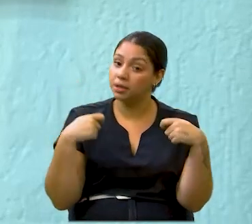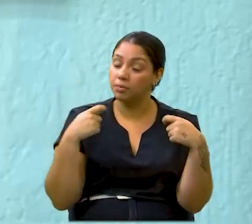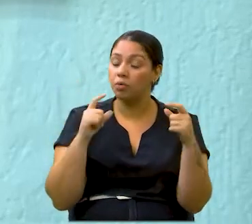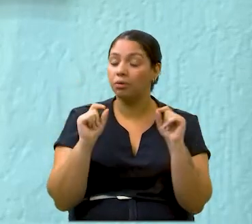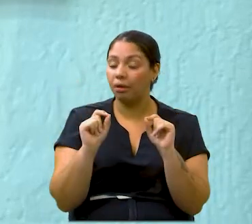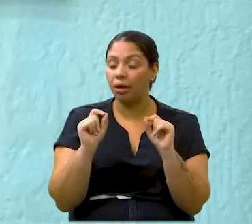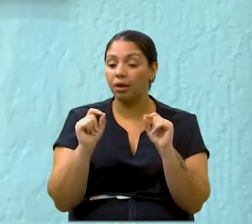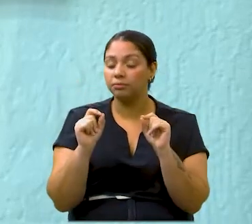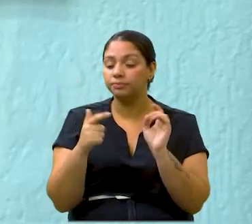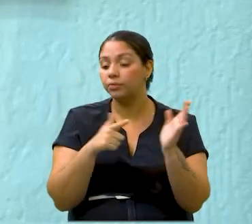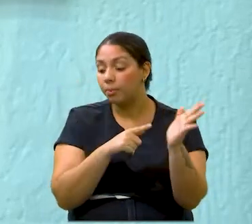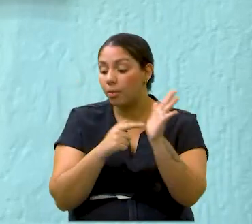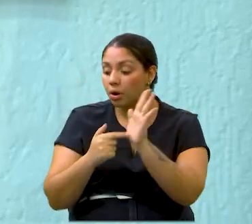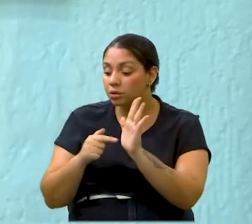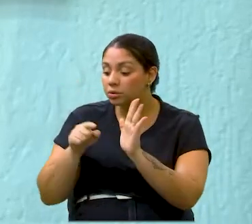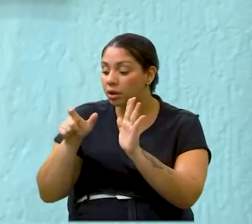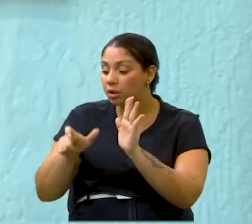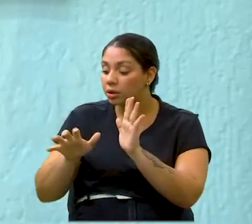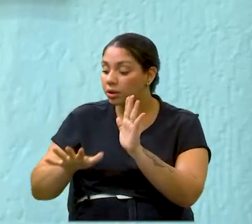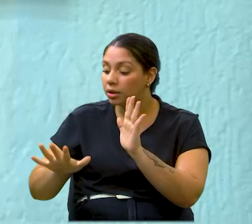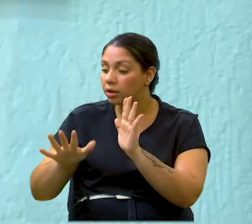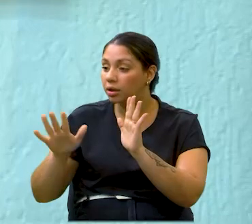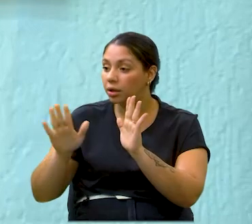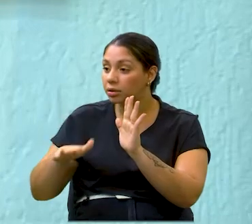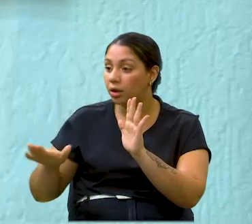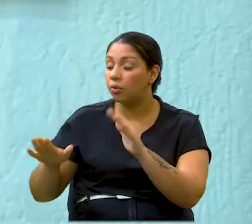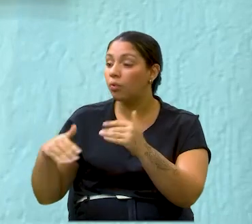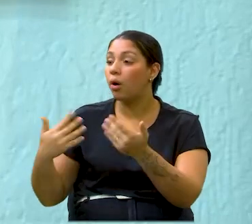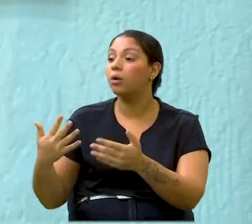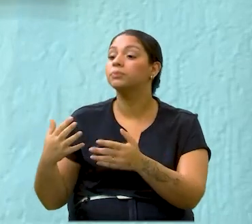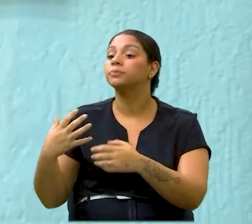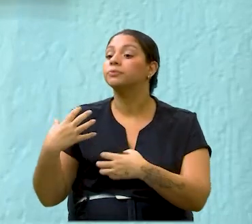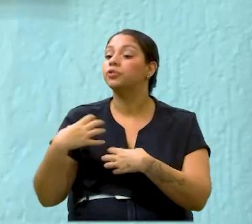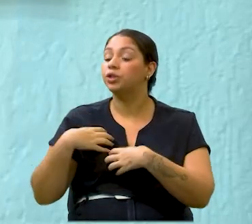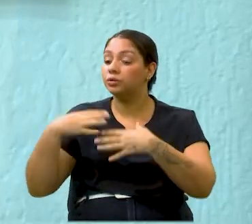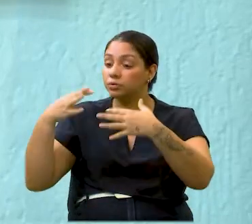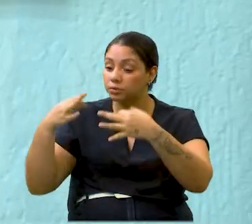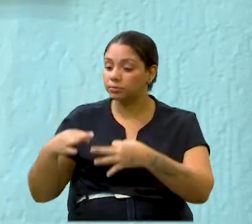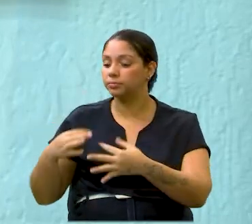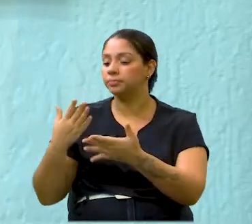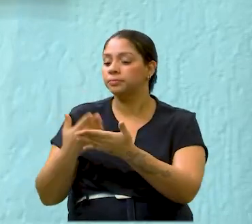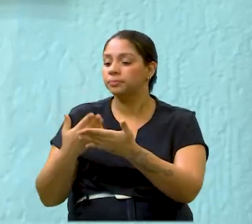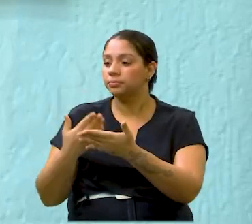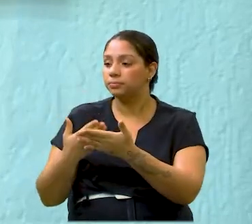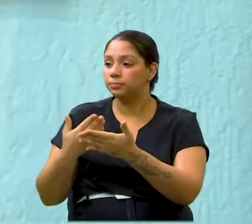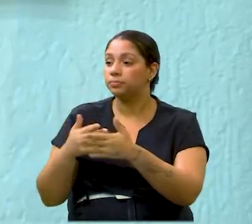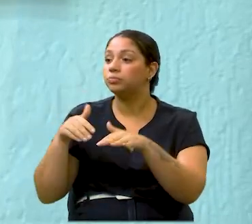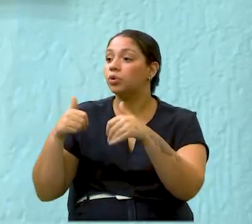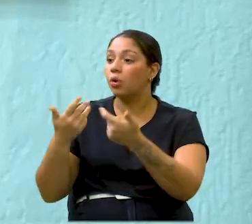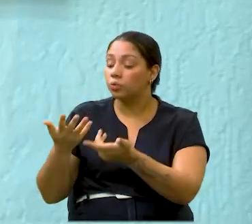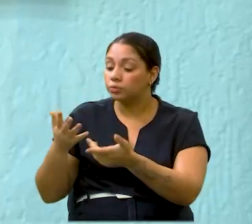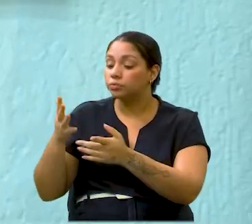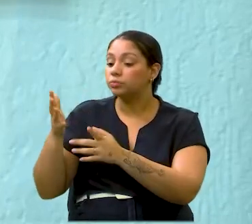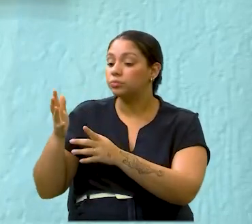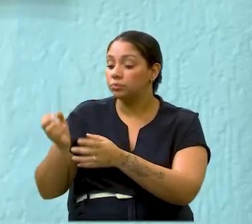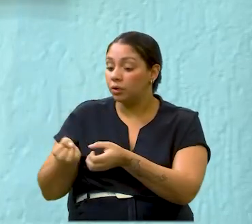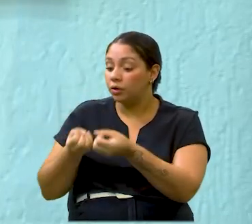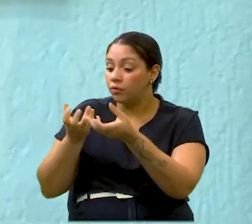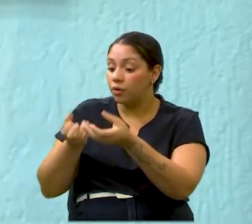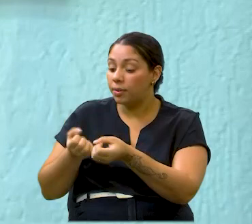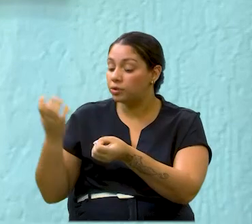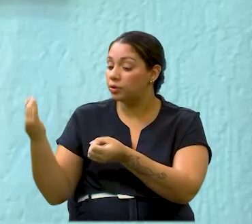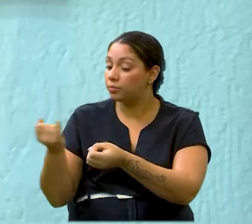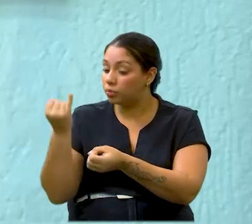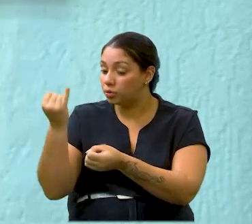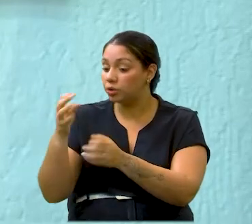nós mostramos para a criança qual o caminho, a forma correta de estudar, tá? Que informações importantes extrair de